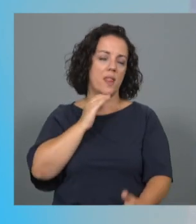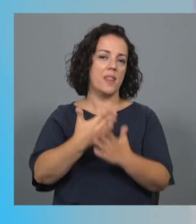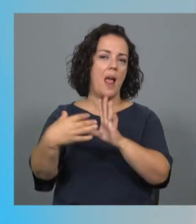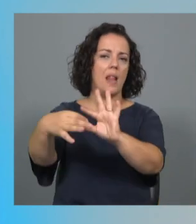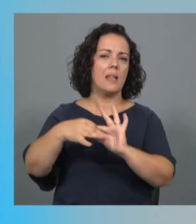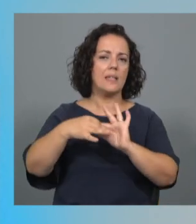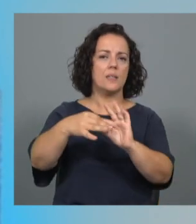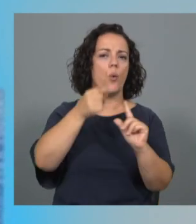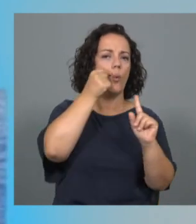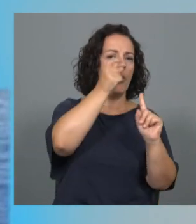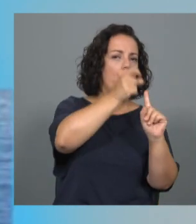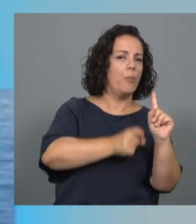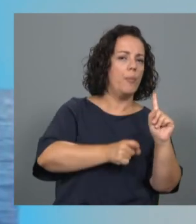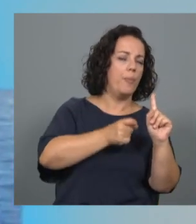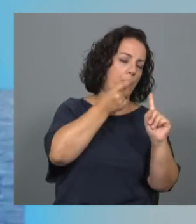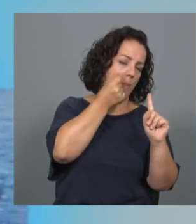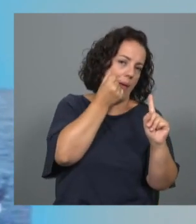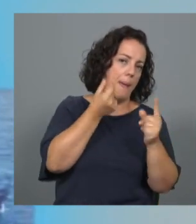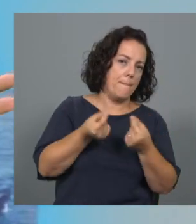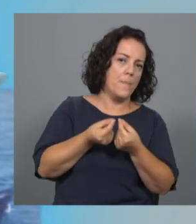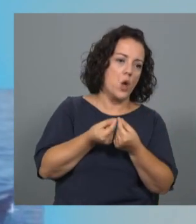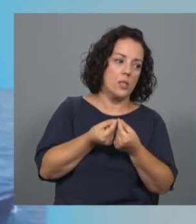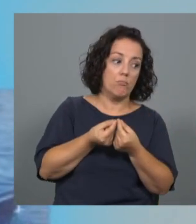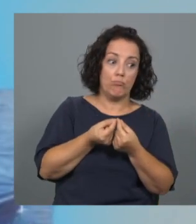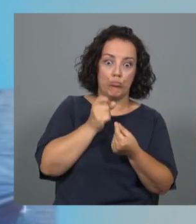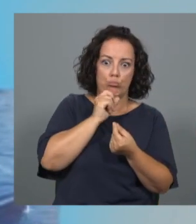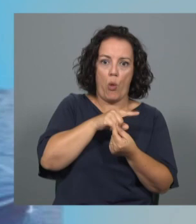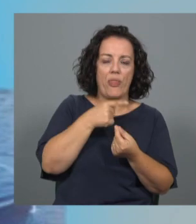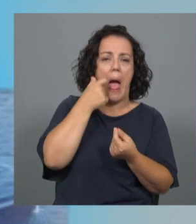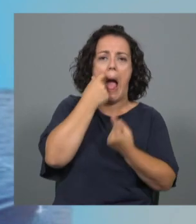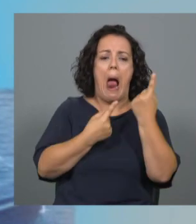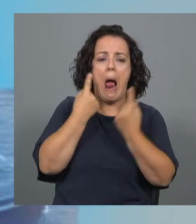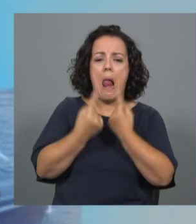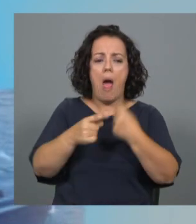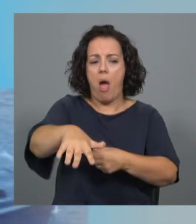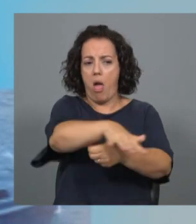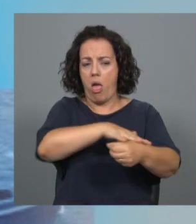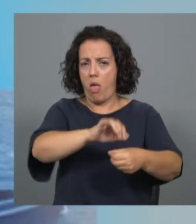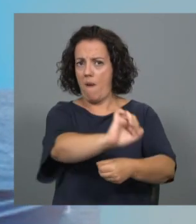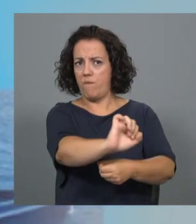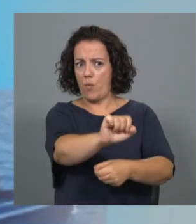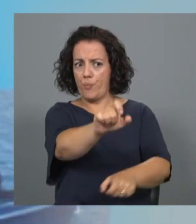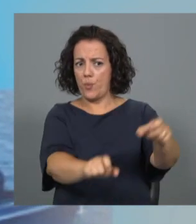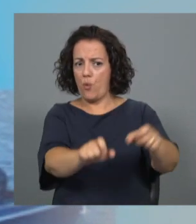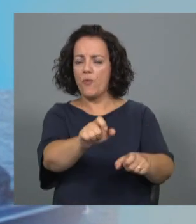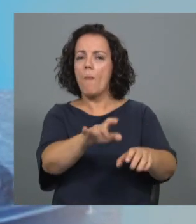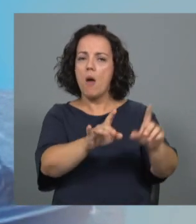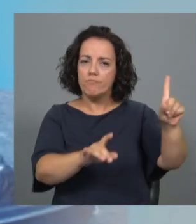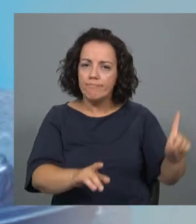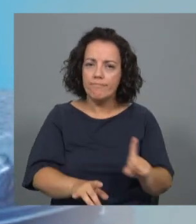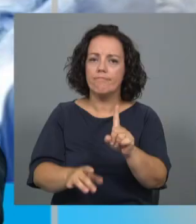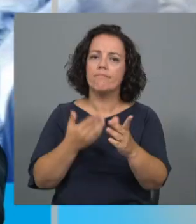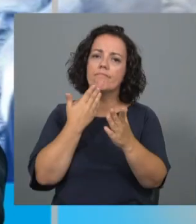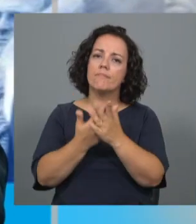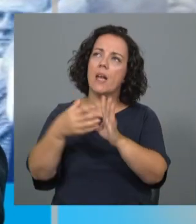próximo, não é? Alguém que até pode sair do meio do povo, mas que faz esta ponte, esta união com esse